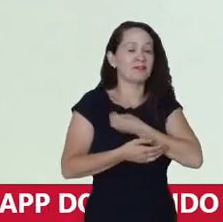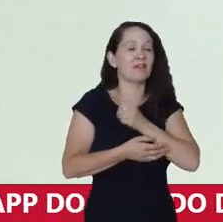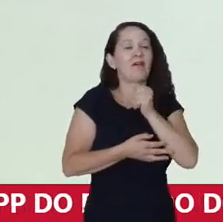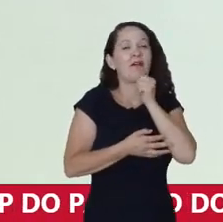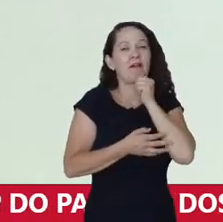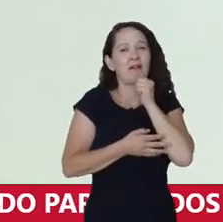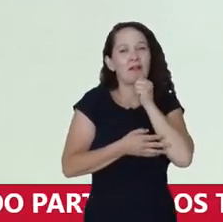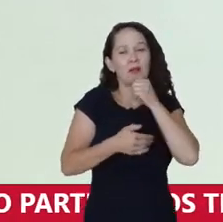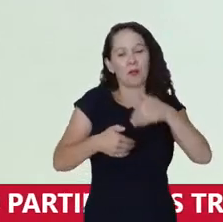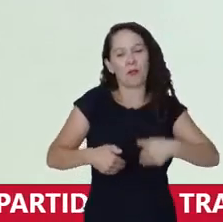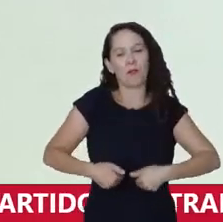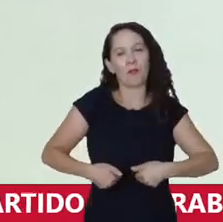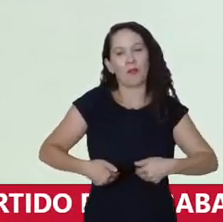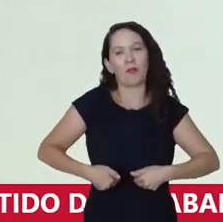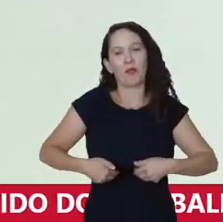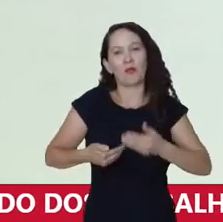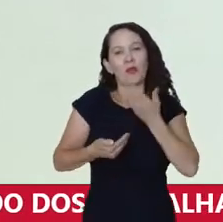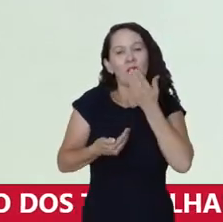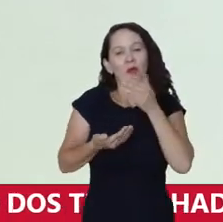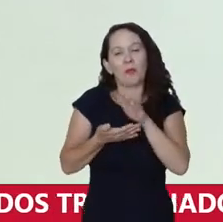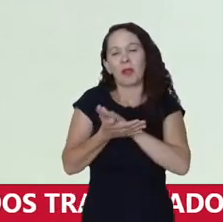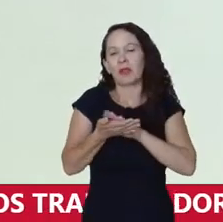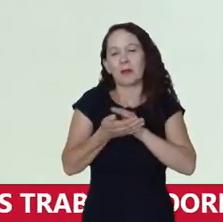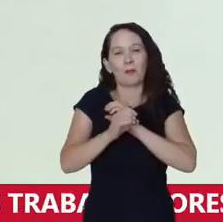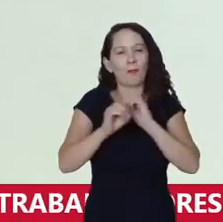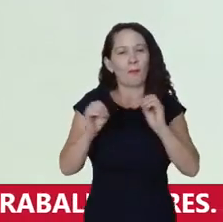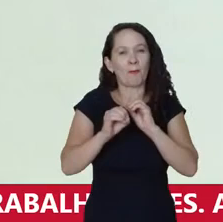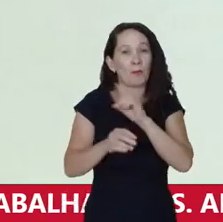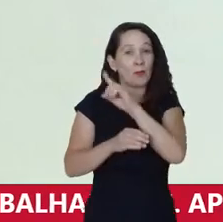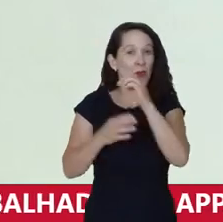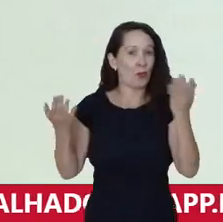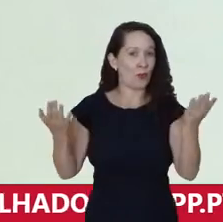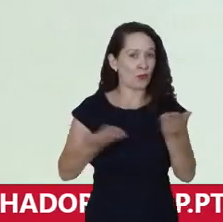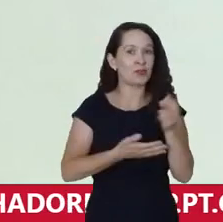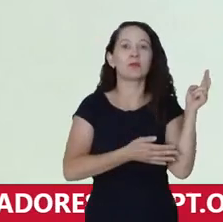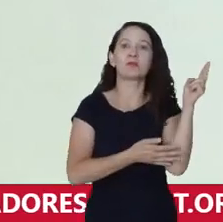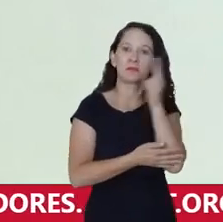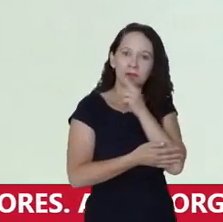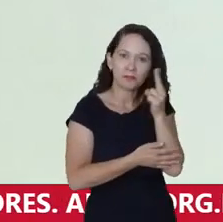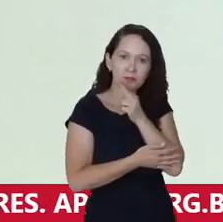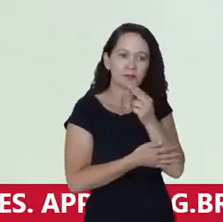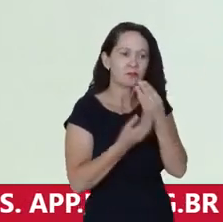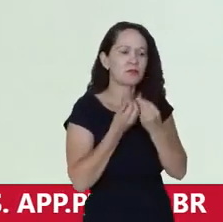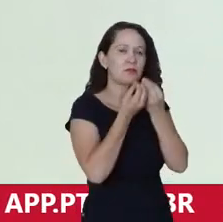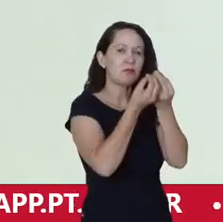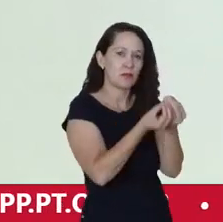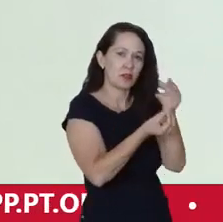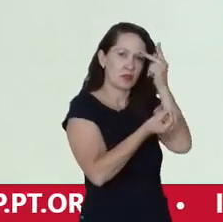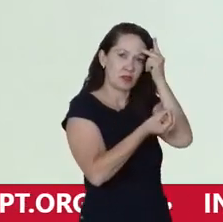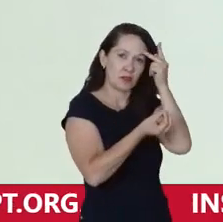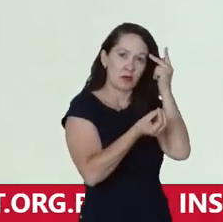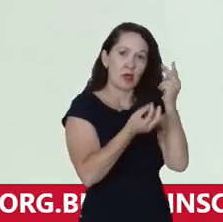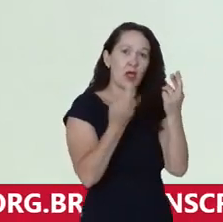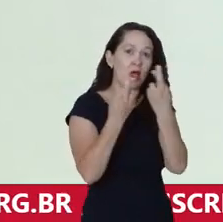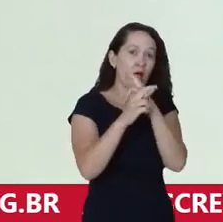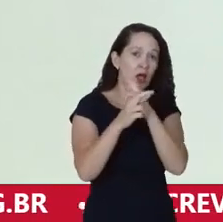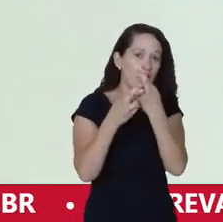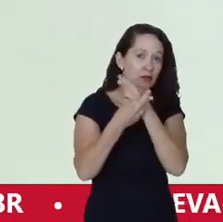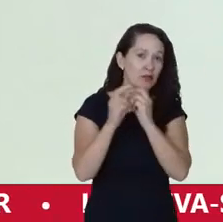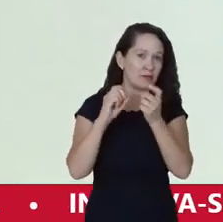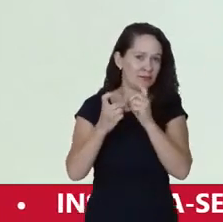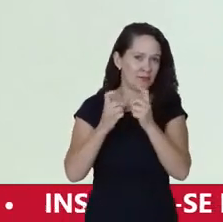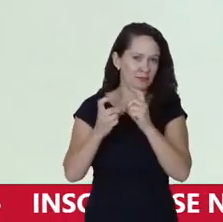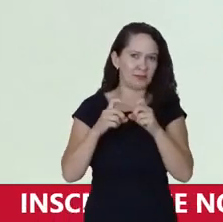ainda sem um prato de comida no dia de hoje. E aí faz-se urgência para eles essa reforma administrativa.